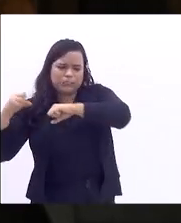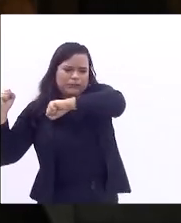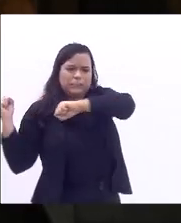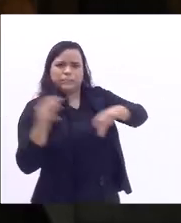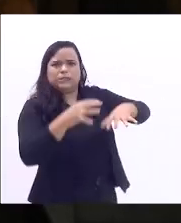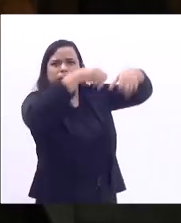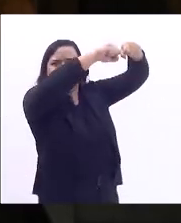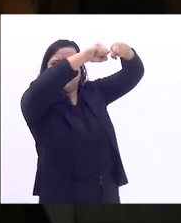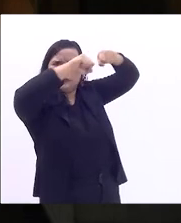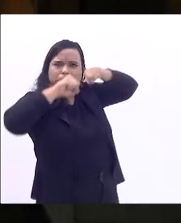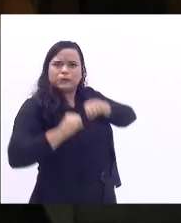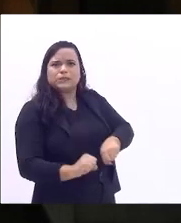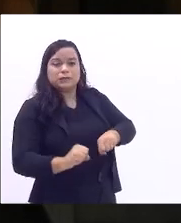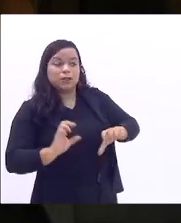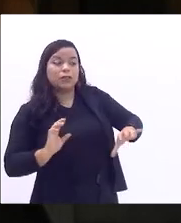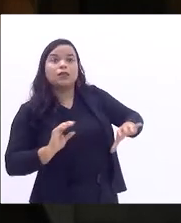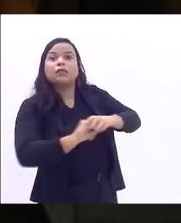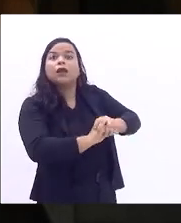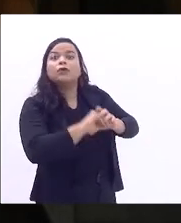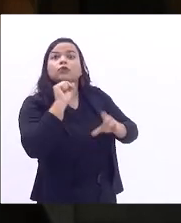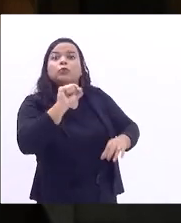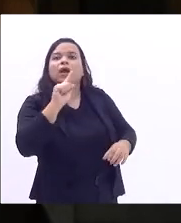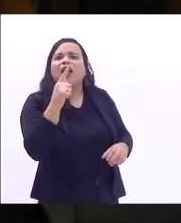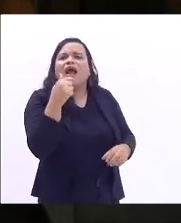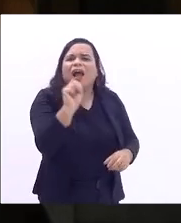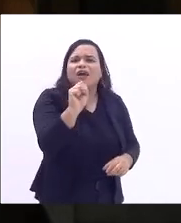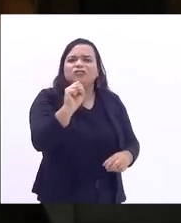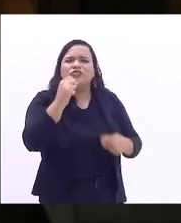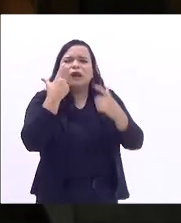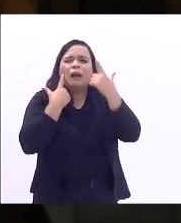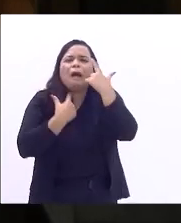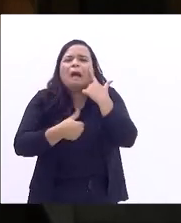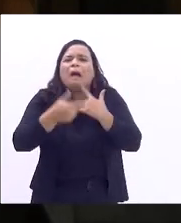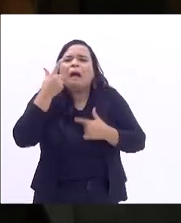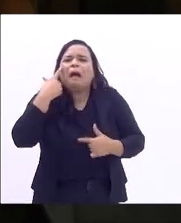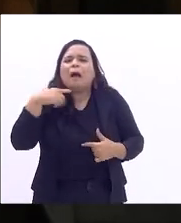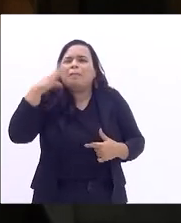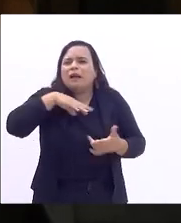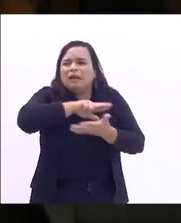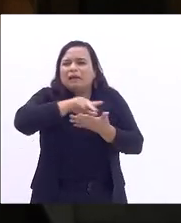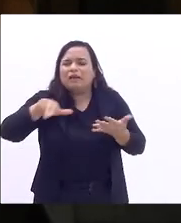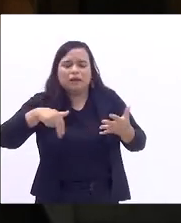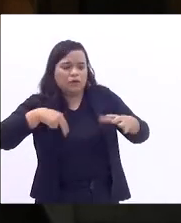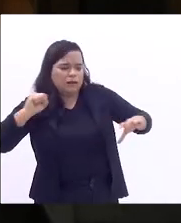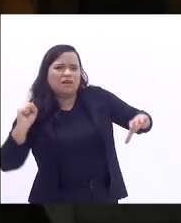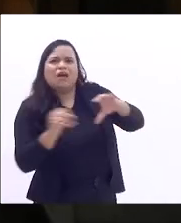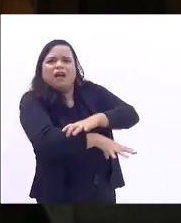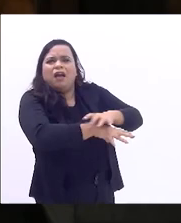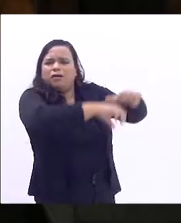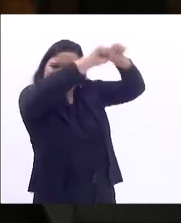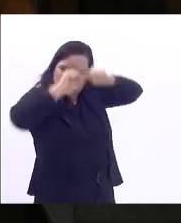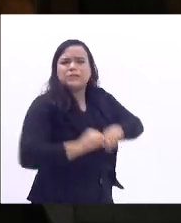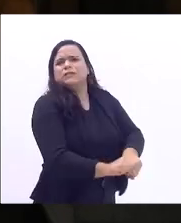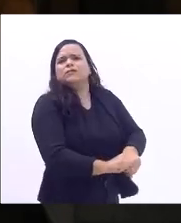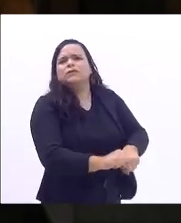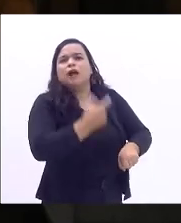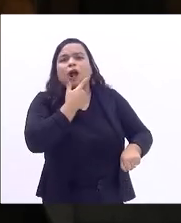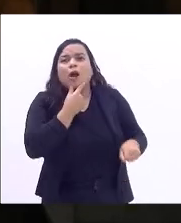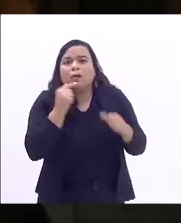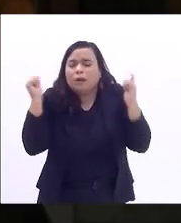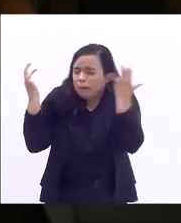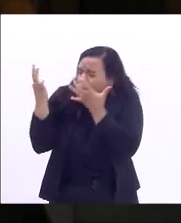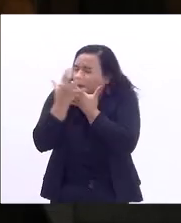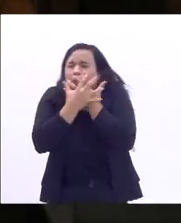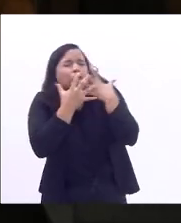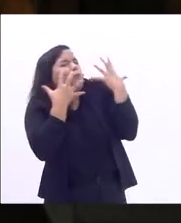satisfeito Joga lá gás lacrimogêneo gás de pimenta e certo com o cidadão dentro do